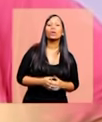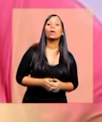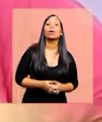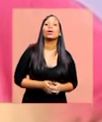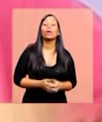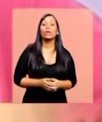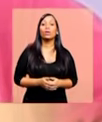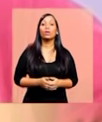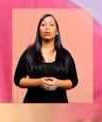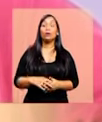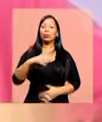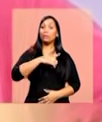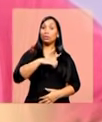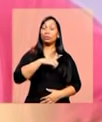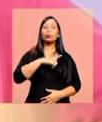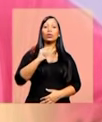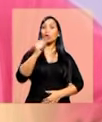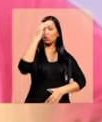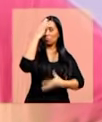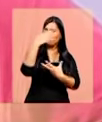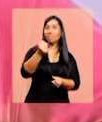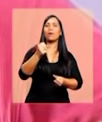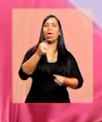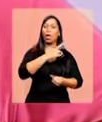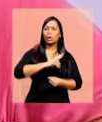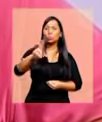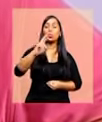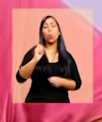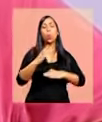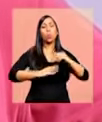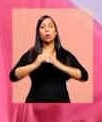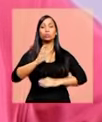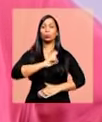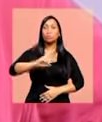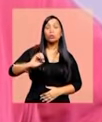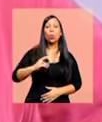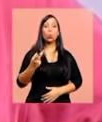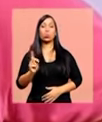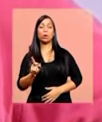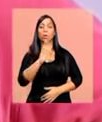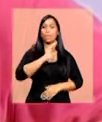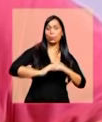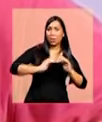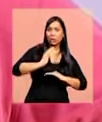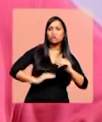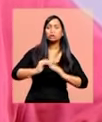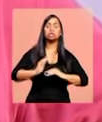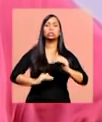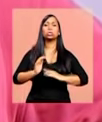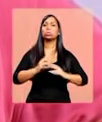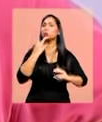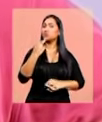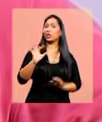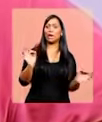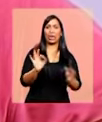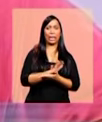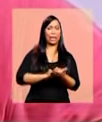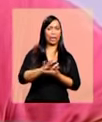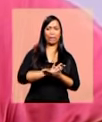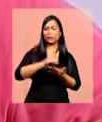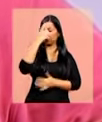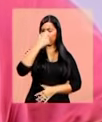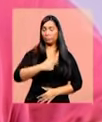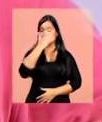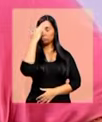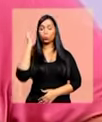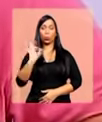que a máxima é essa, né? Ter uma fé religiosa, ou praticar uma religião, ou não praticar religião, não define nada no caráter,